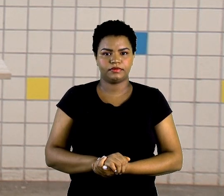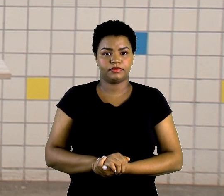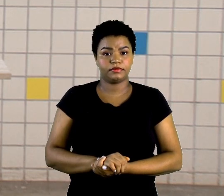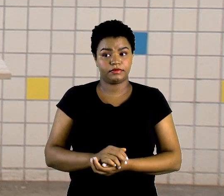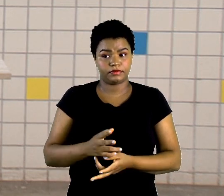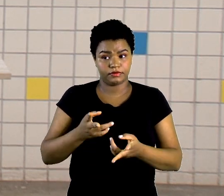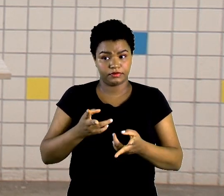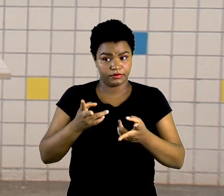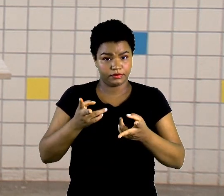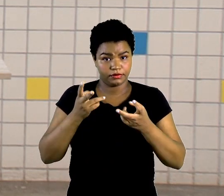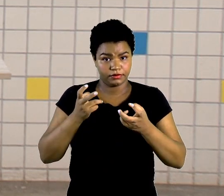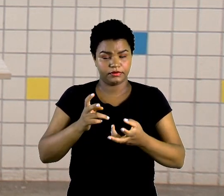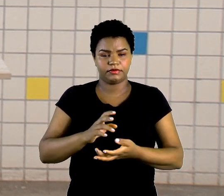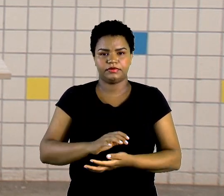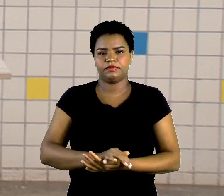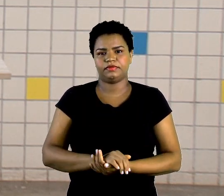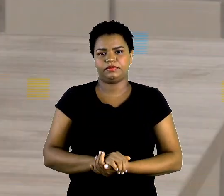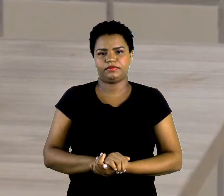Observe só.